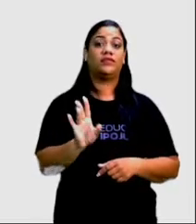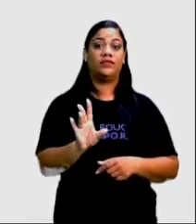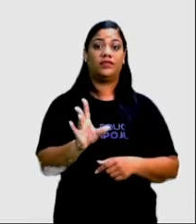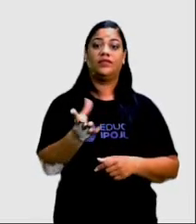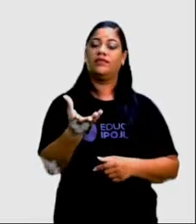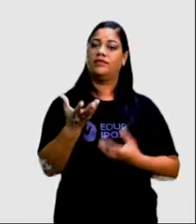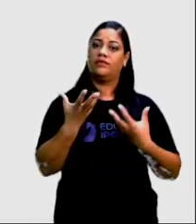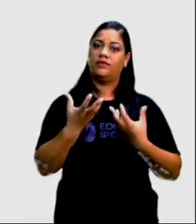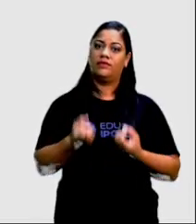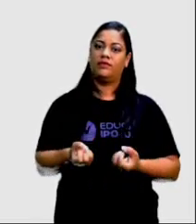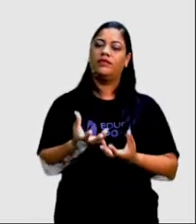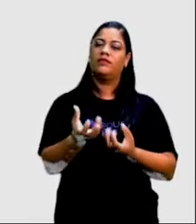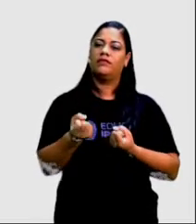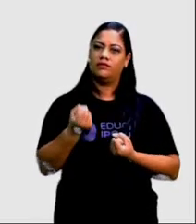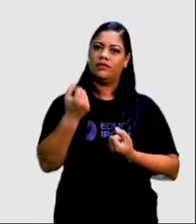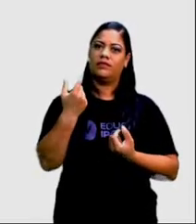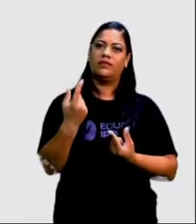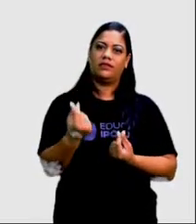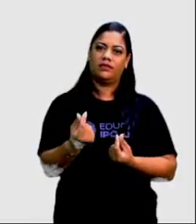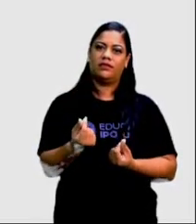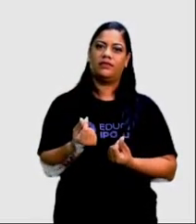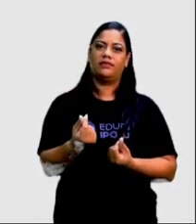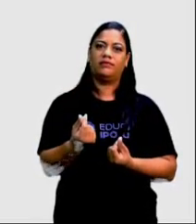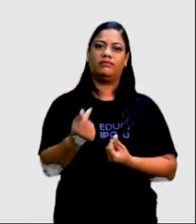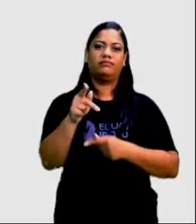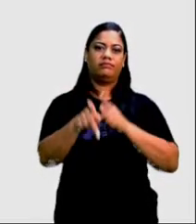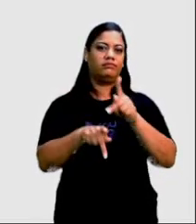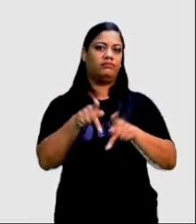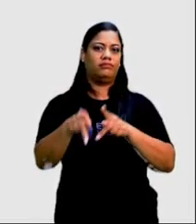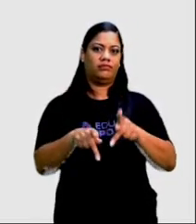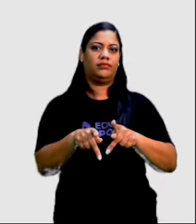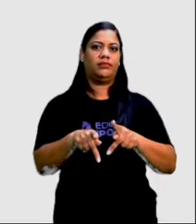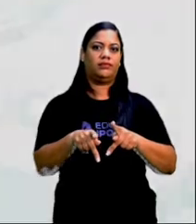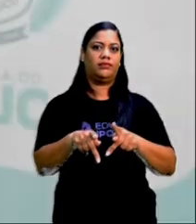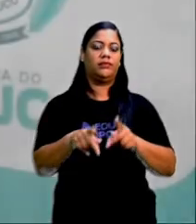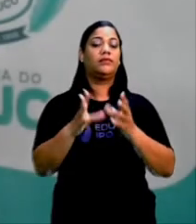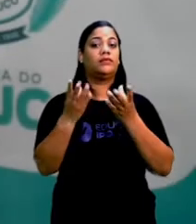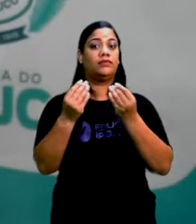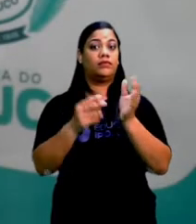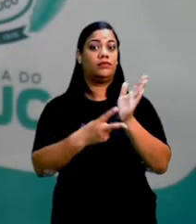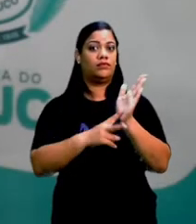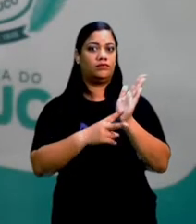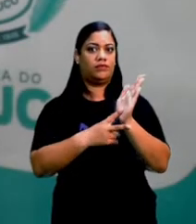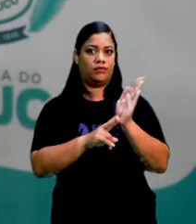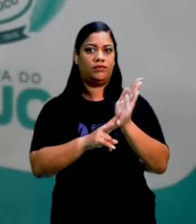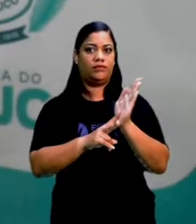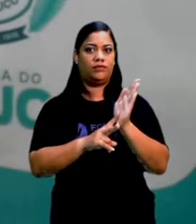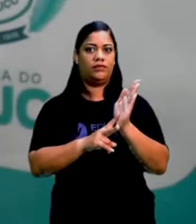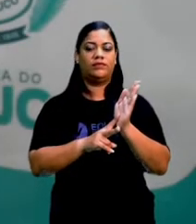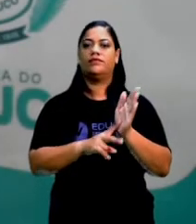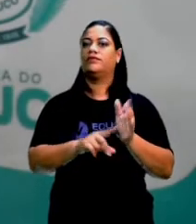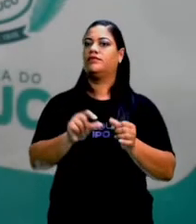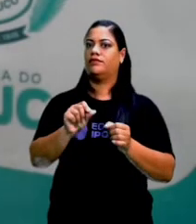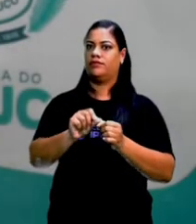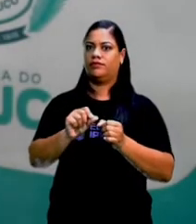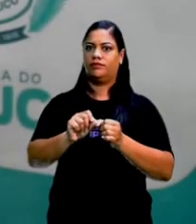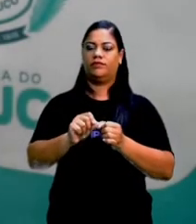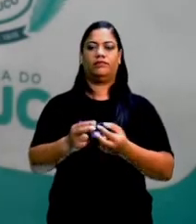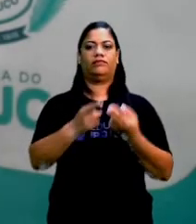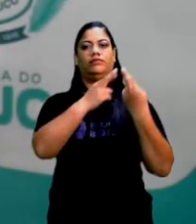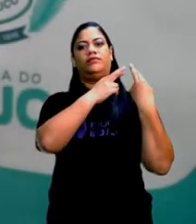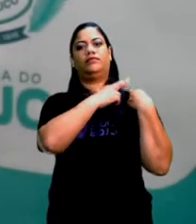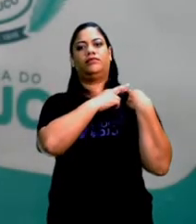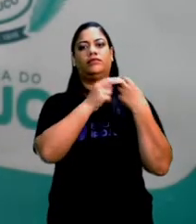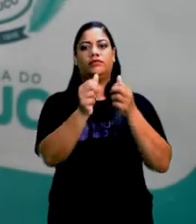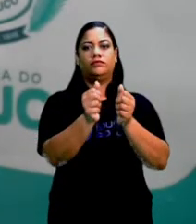de receber dinheiro público. Infelizmente, muitos sindicatos não cumprem seu papel de defender o trabalhador, de estar do lado